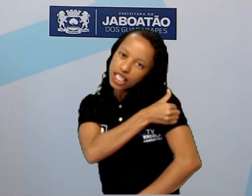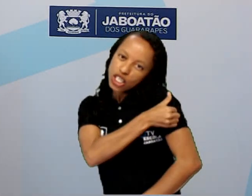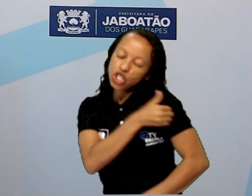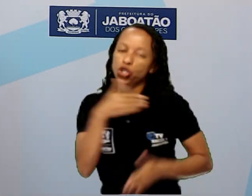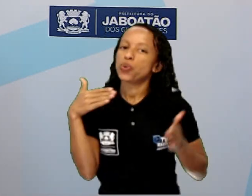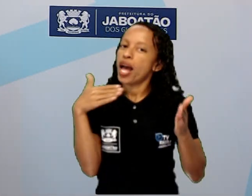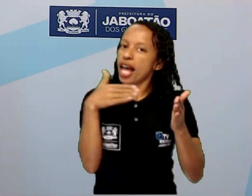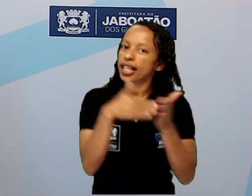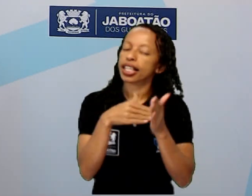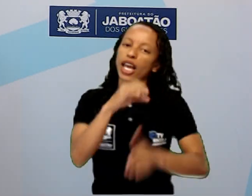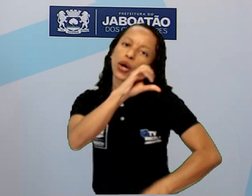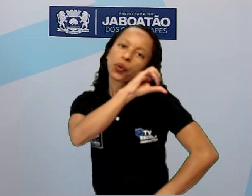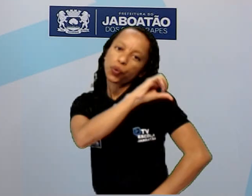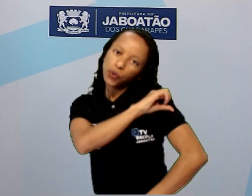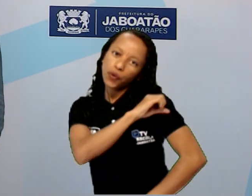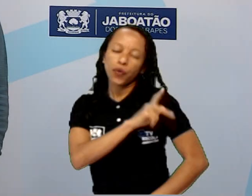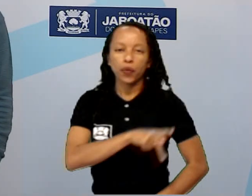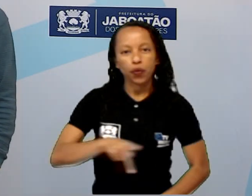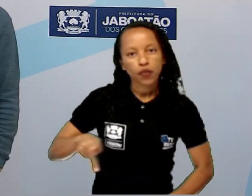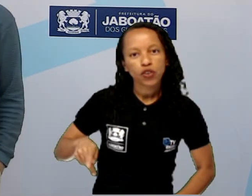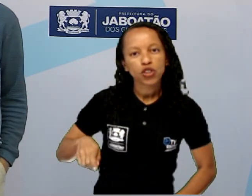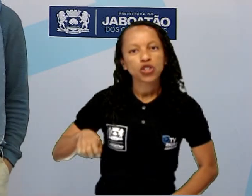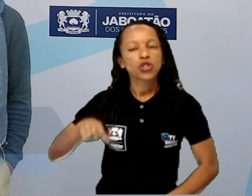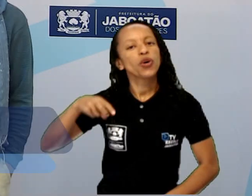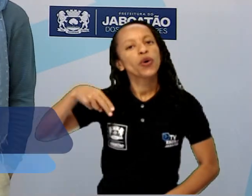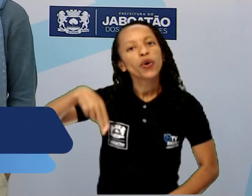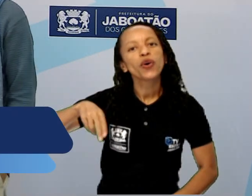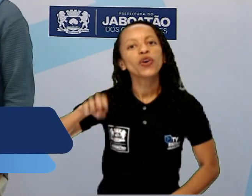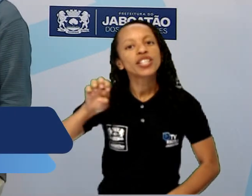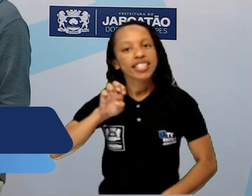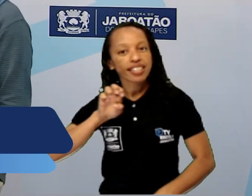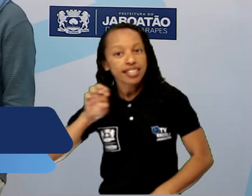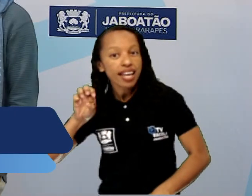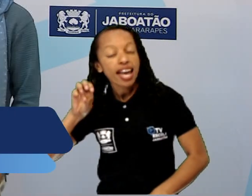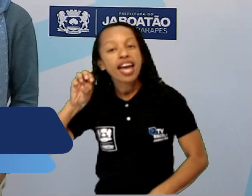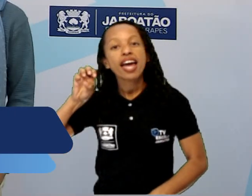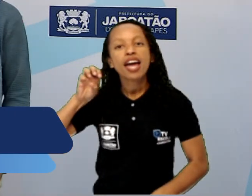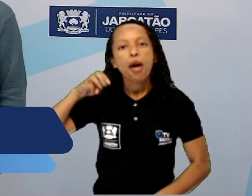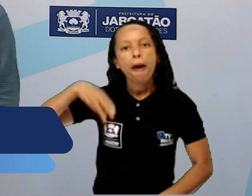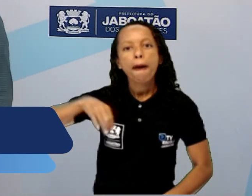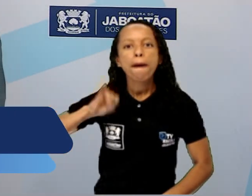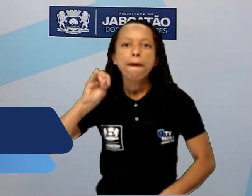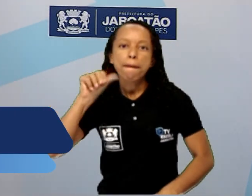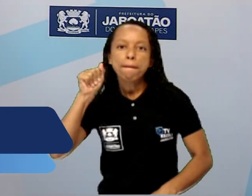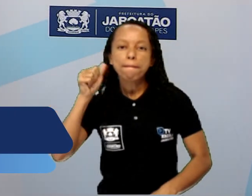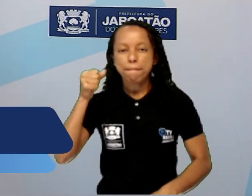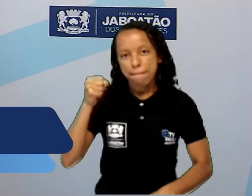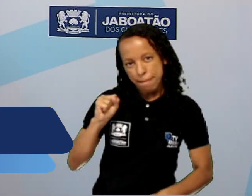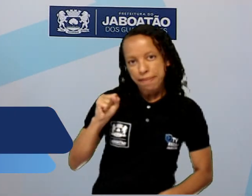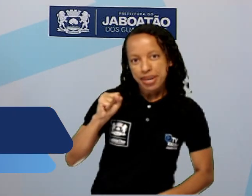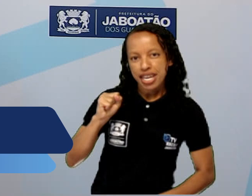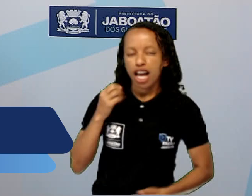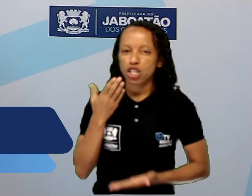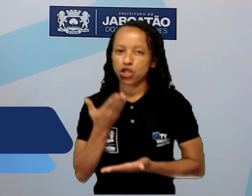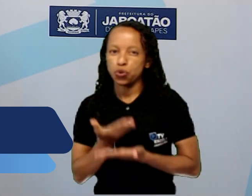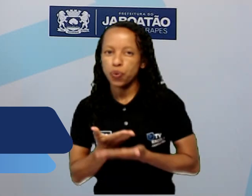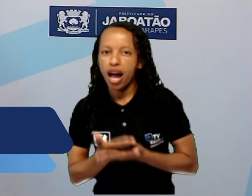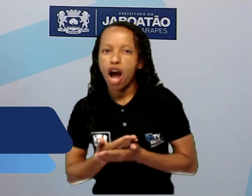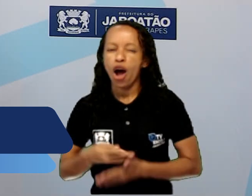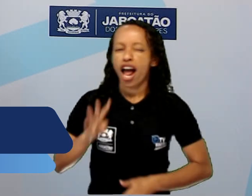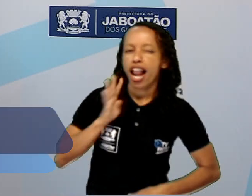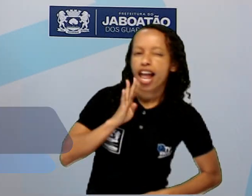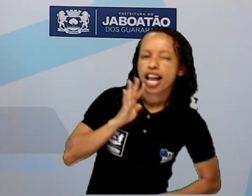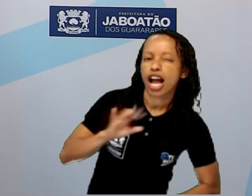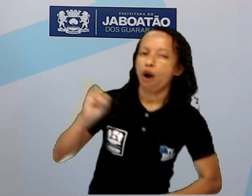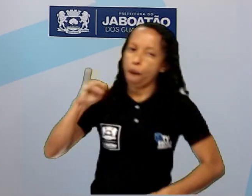anos. Eu sou o professor Neemias Dinarte e vamos falar hoje sobre um assunto muito legal e muito importante, que são